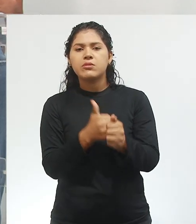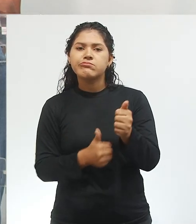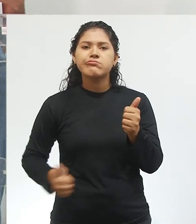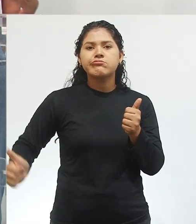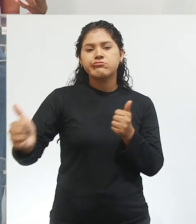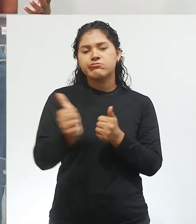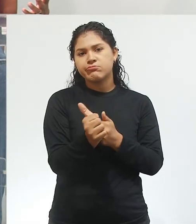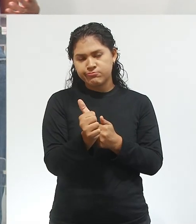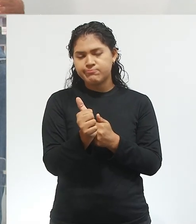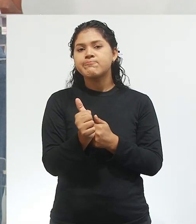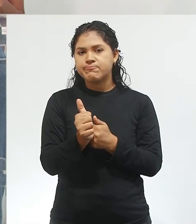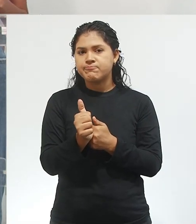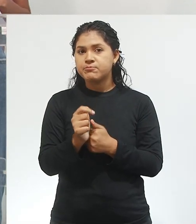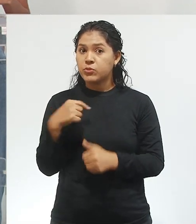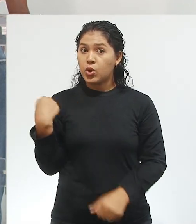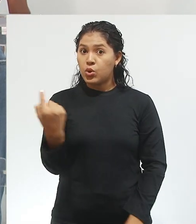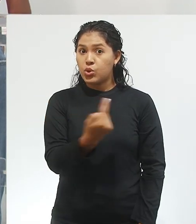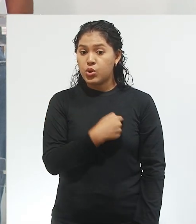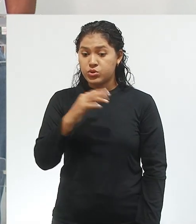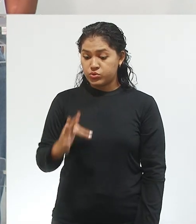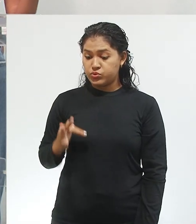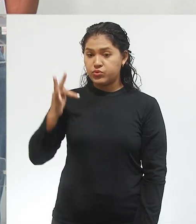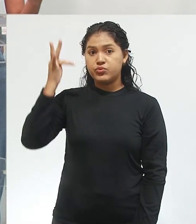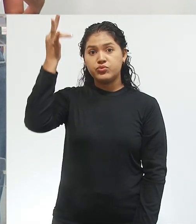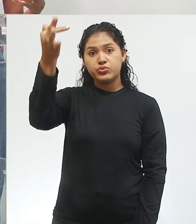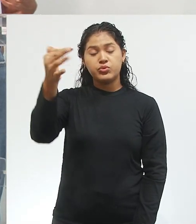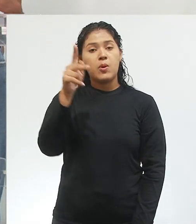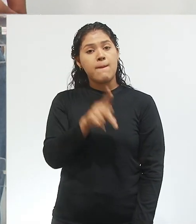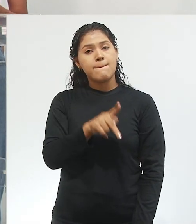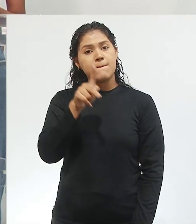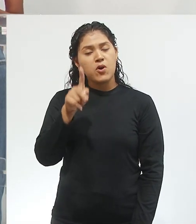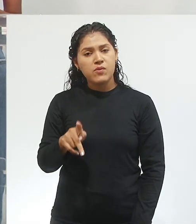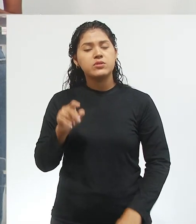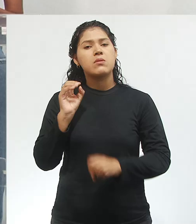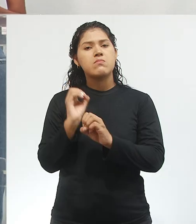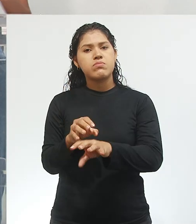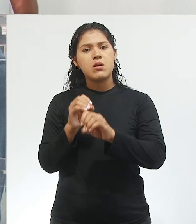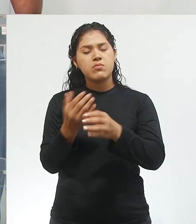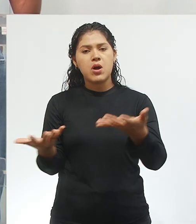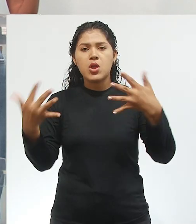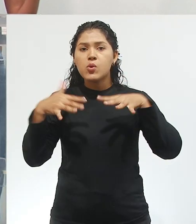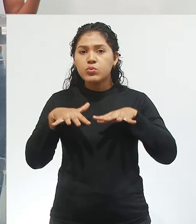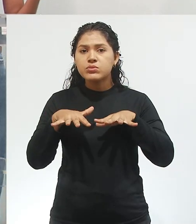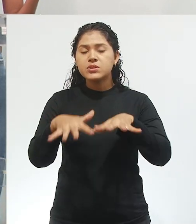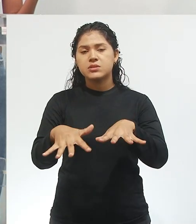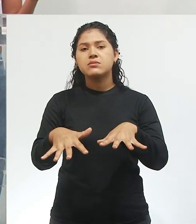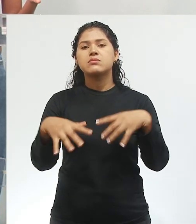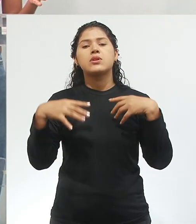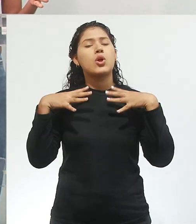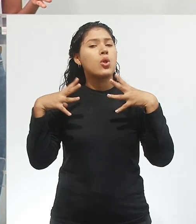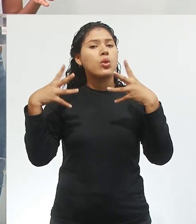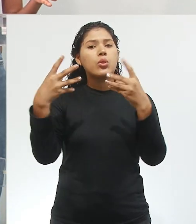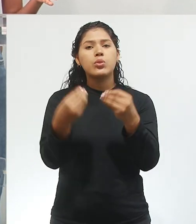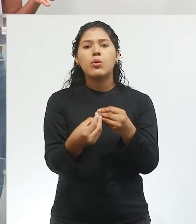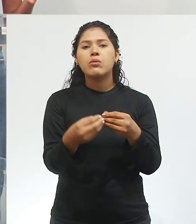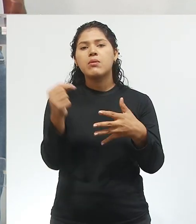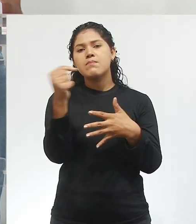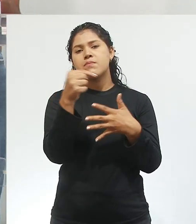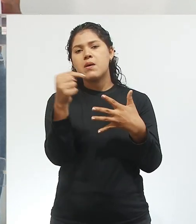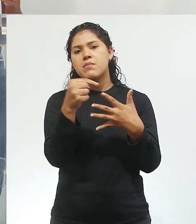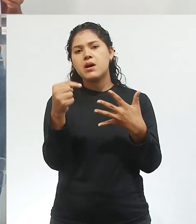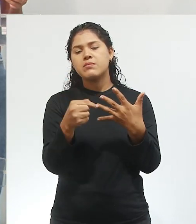luta enquanto educadores, né, que lutam por uma educação inclusiva, é que todas essas